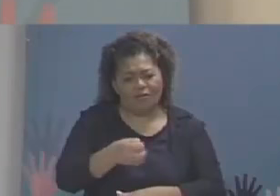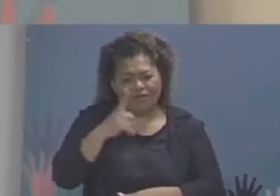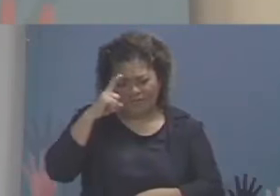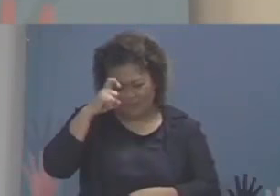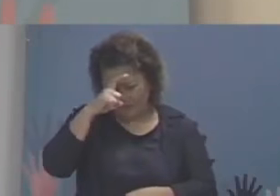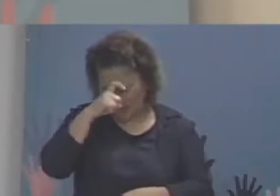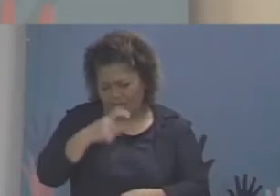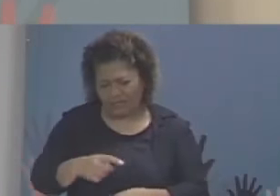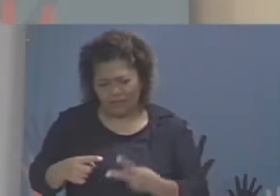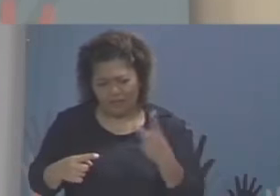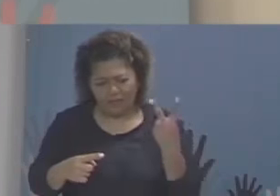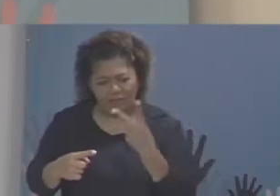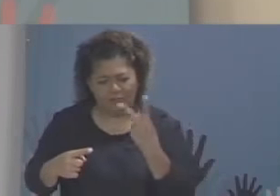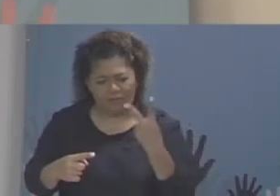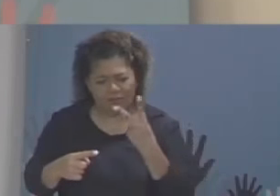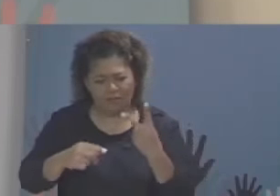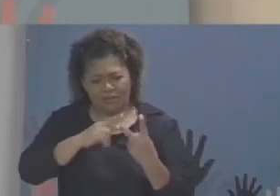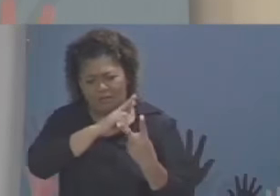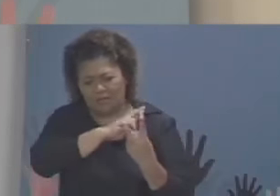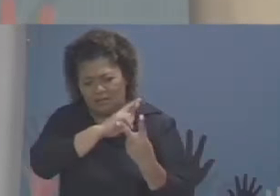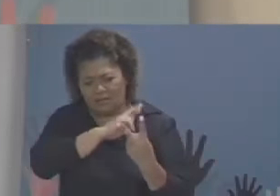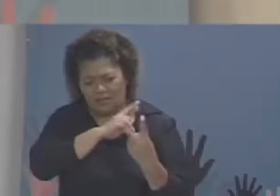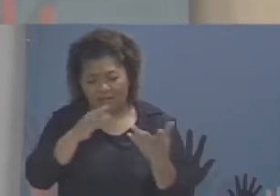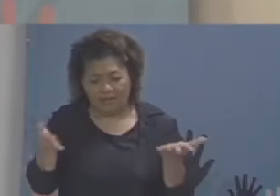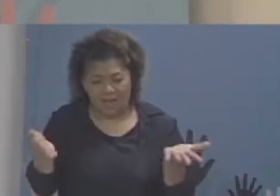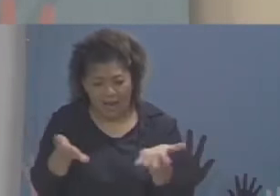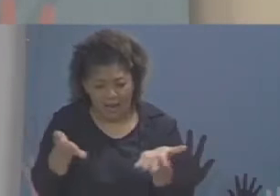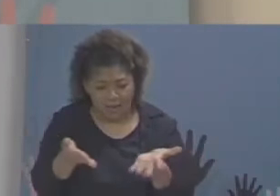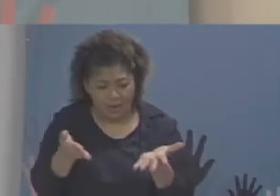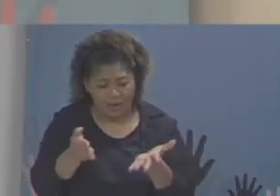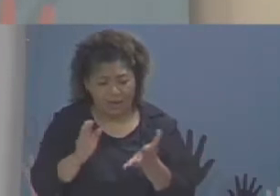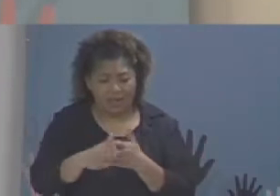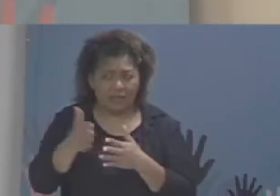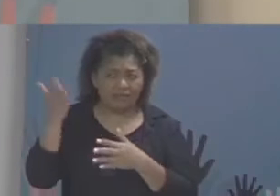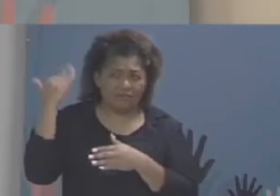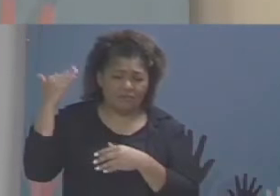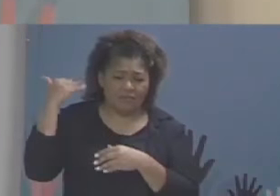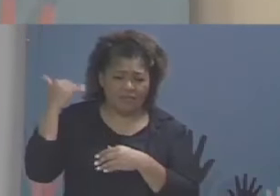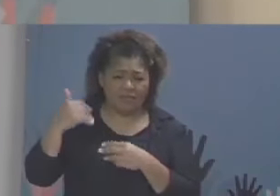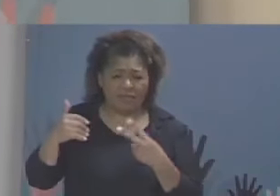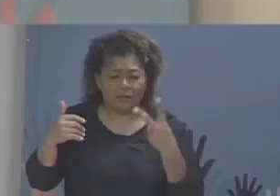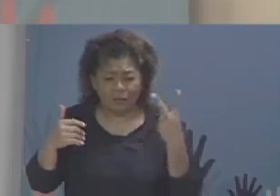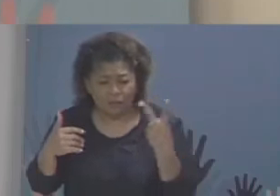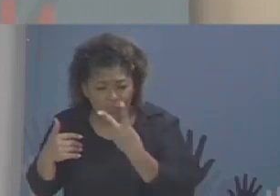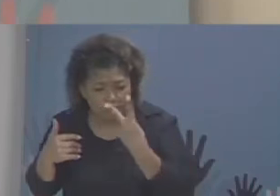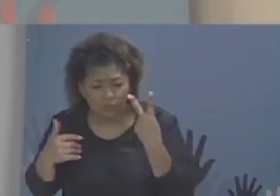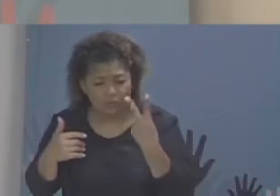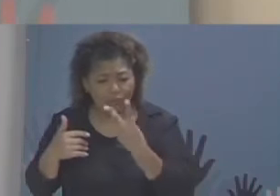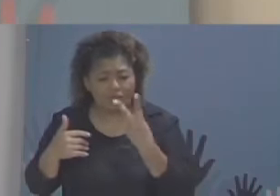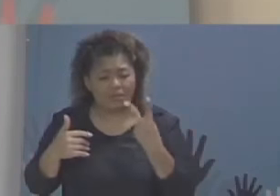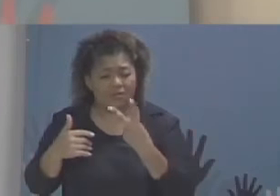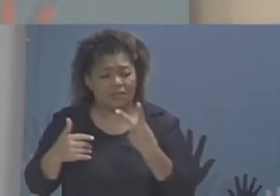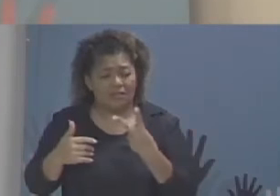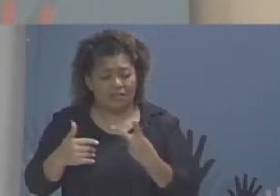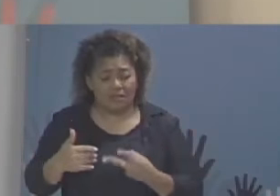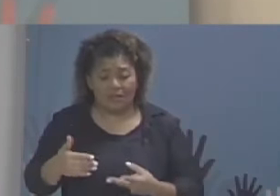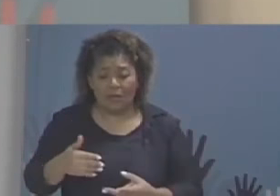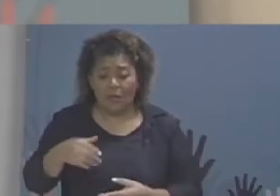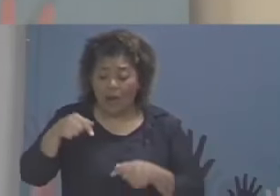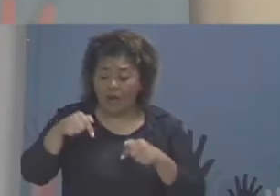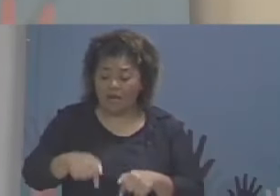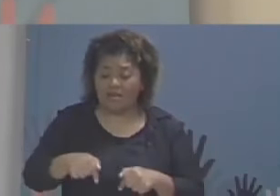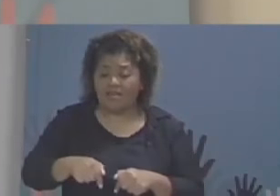temos dois representantes, um que é de agora e outro que é de uma gestão passada, os dois que estão no presente prometendo o